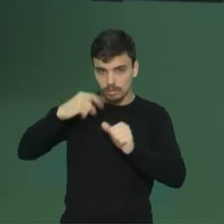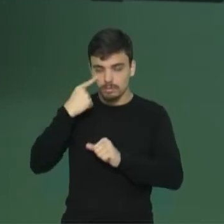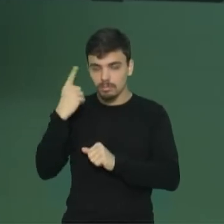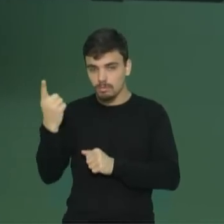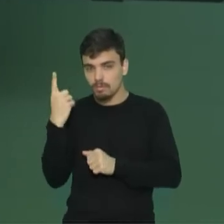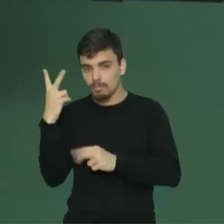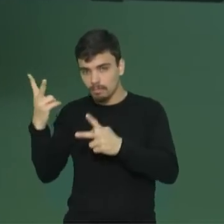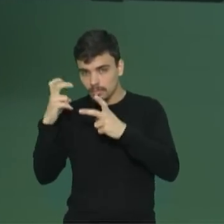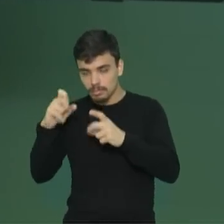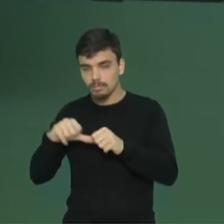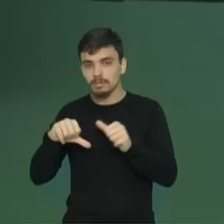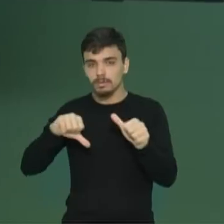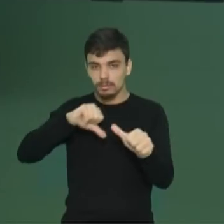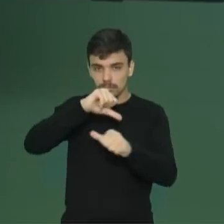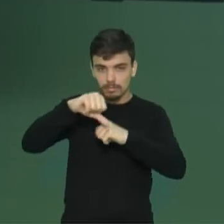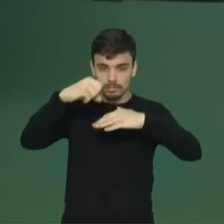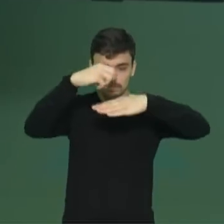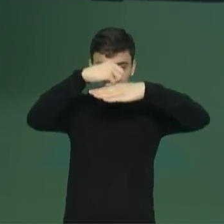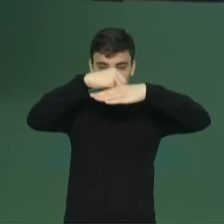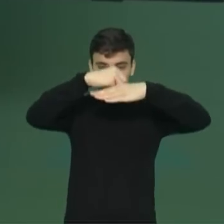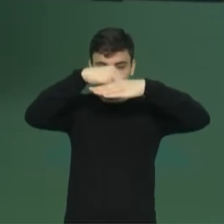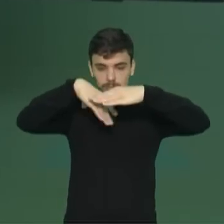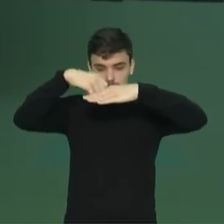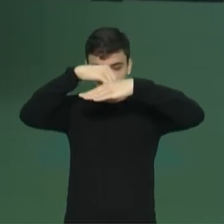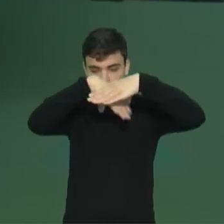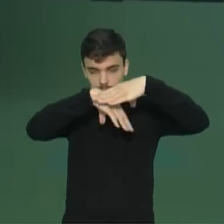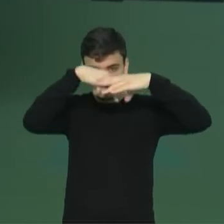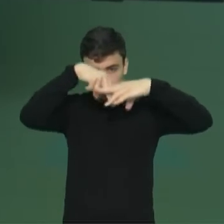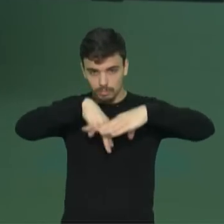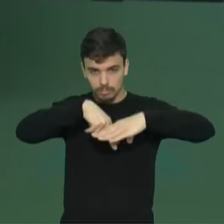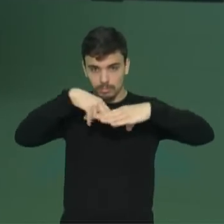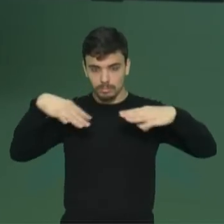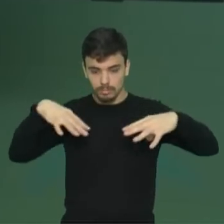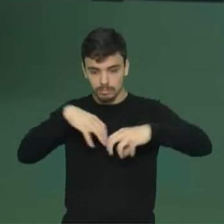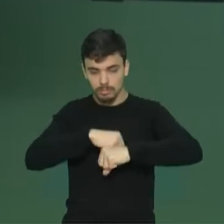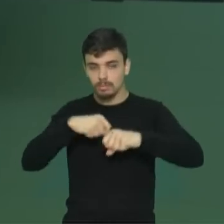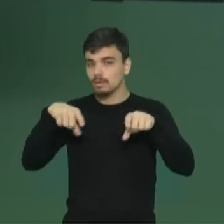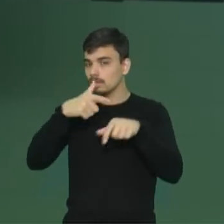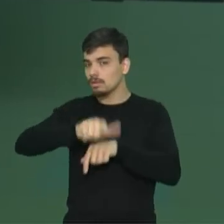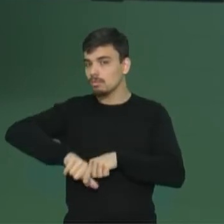Então eu transformo uma onda em duas e depois eu faço elas se sobreporem.